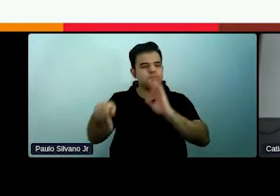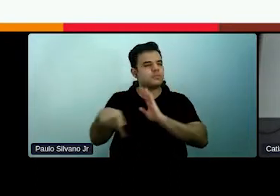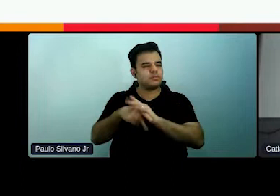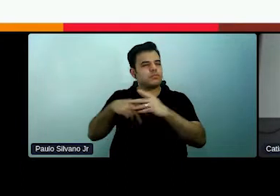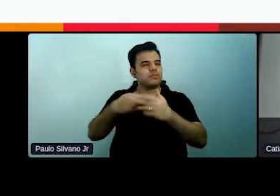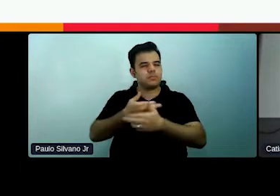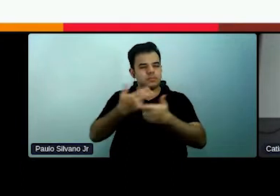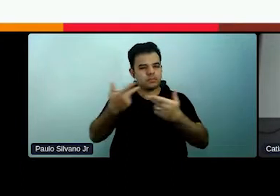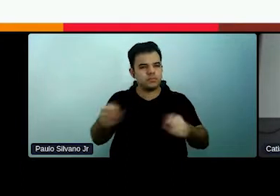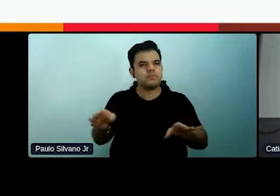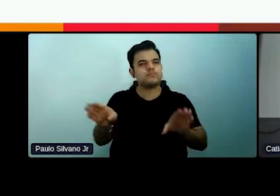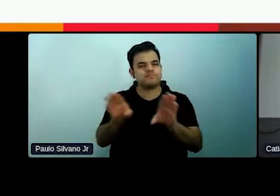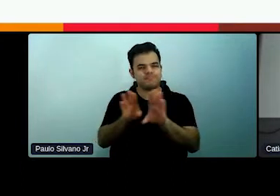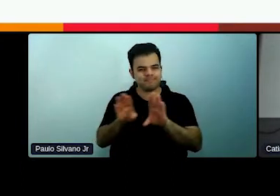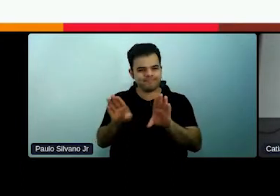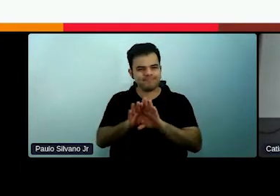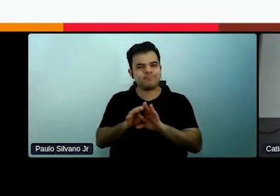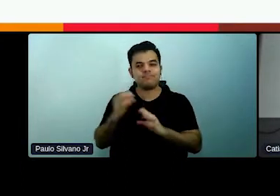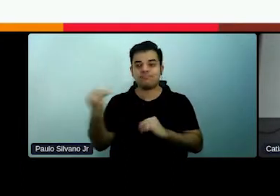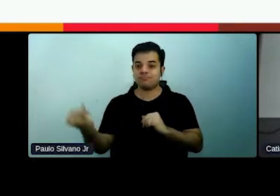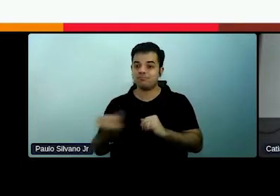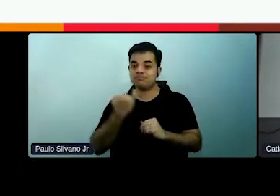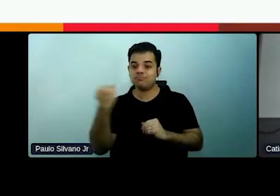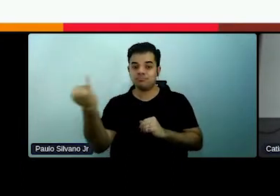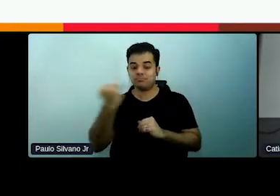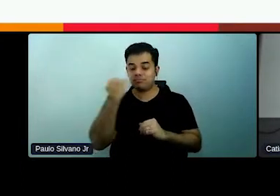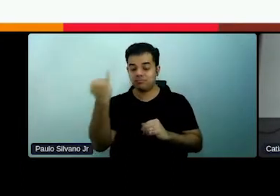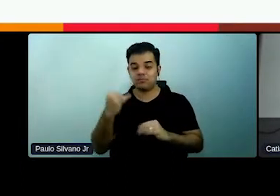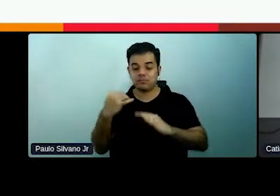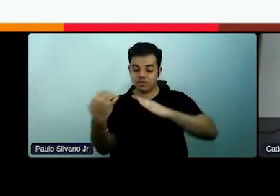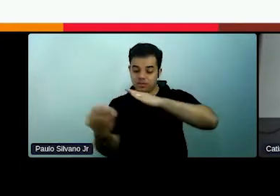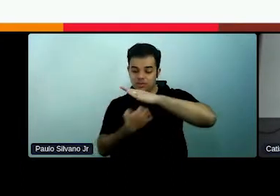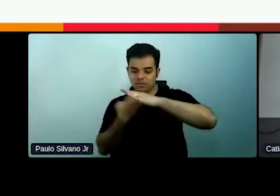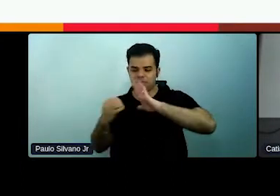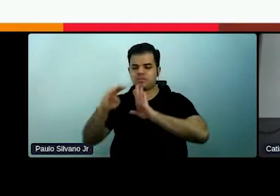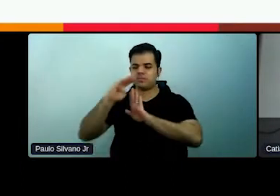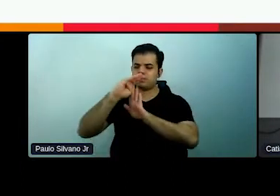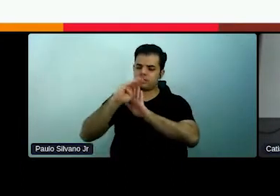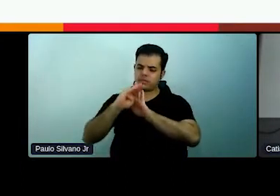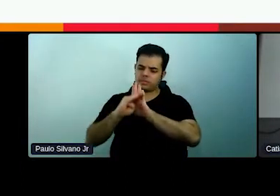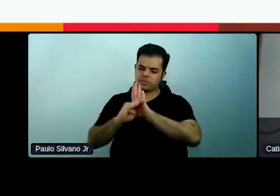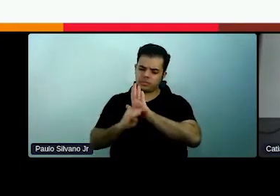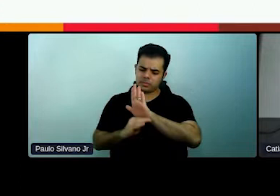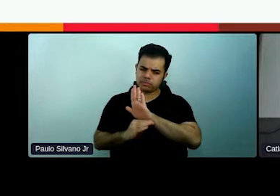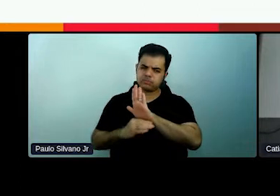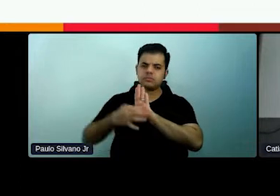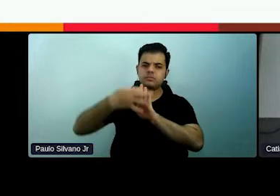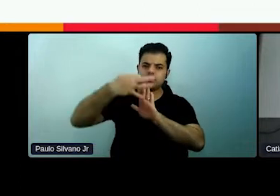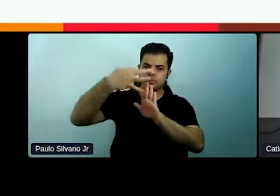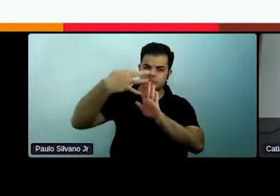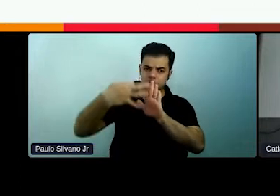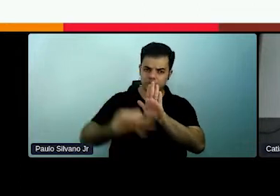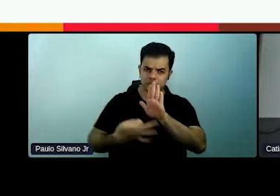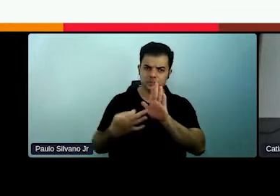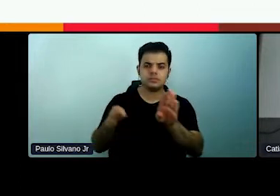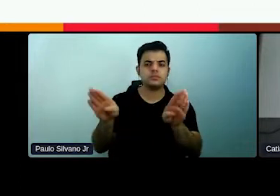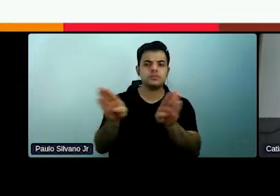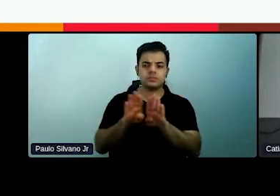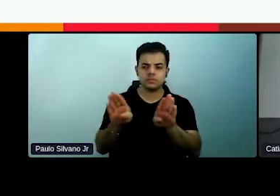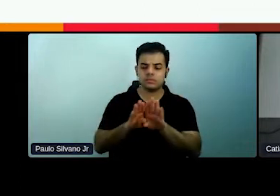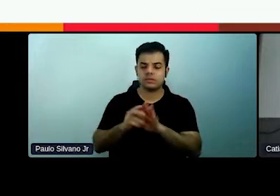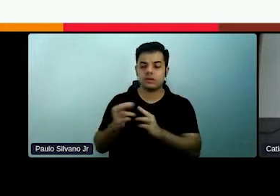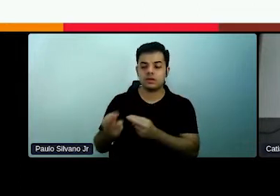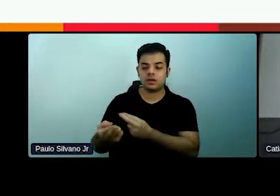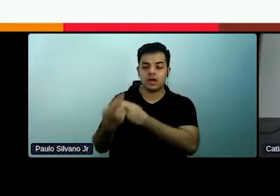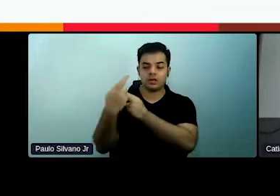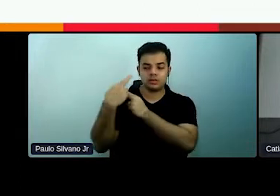consciente. Então, é muito importante que a empresa tenha uma política corporativa mais